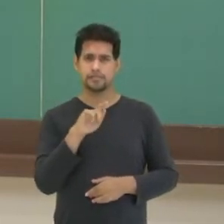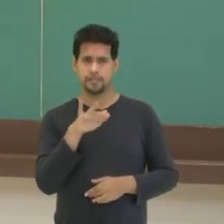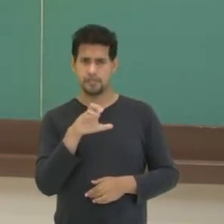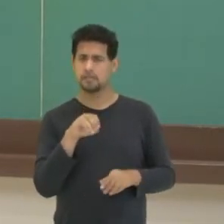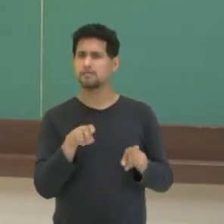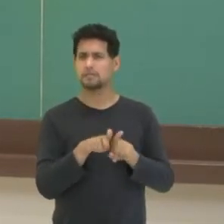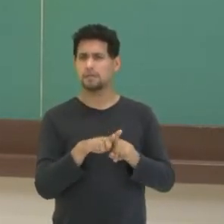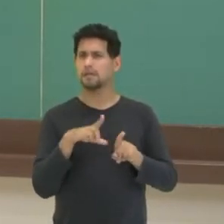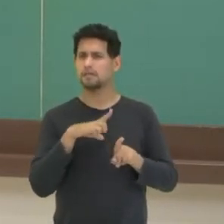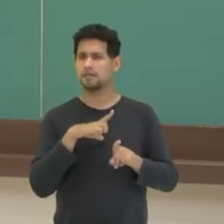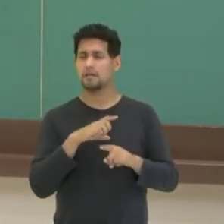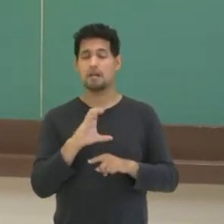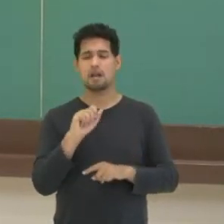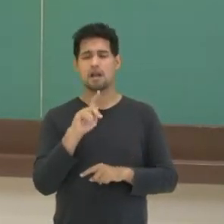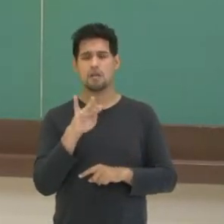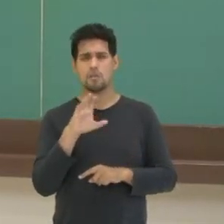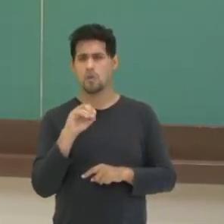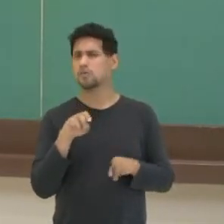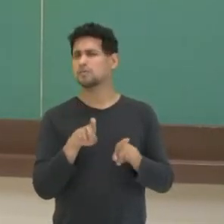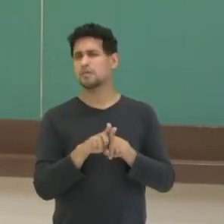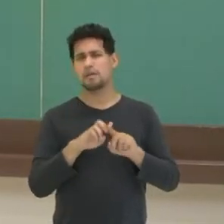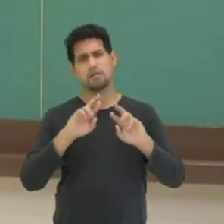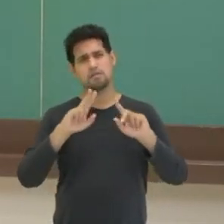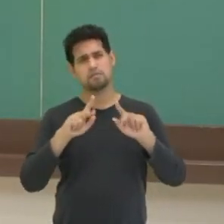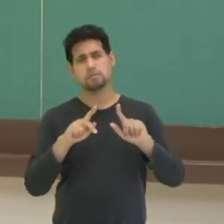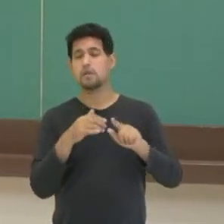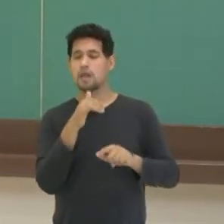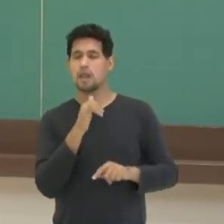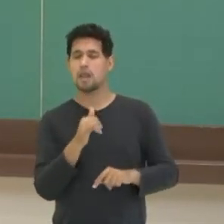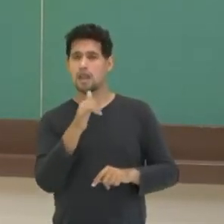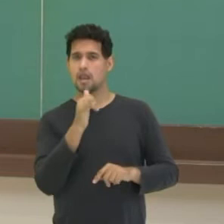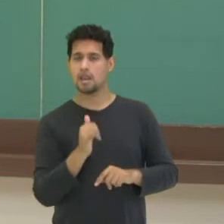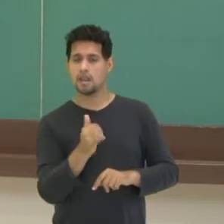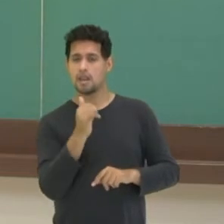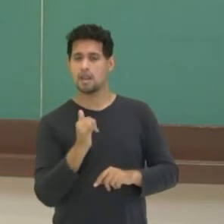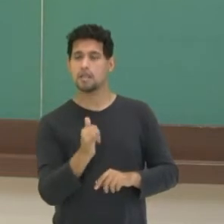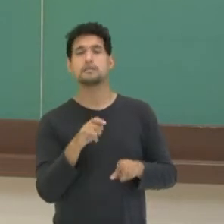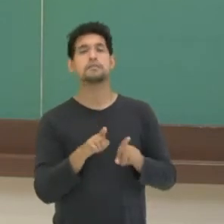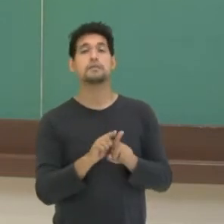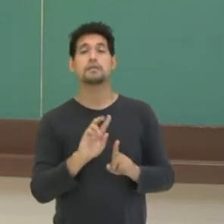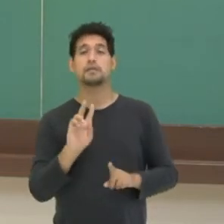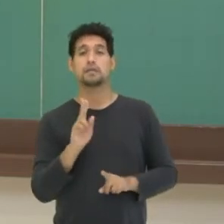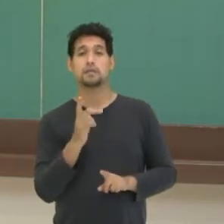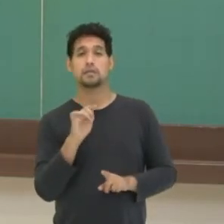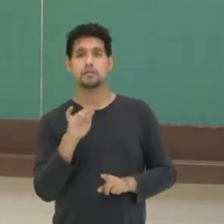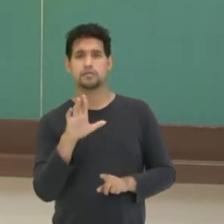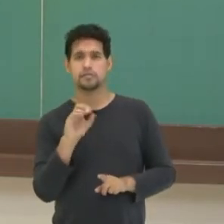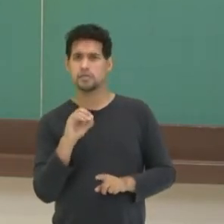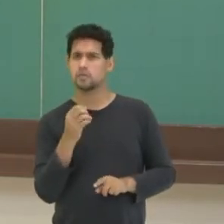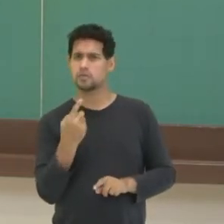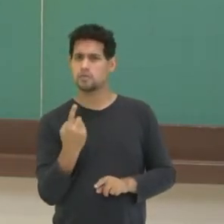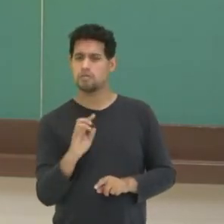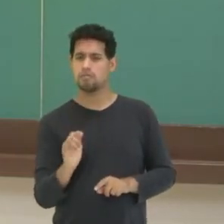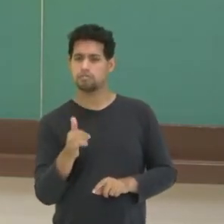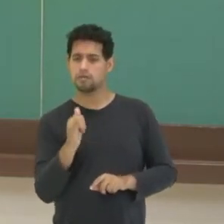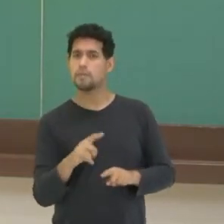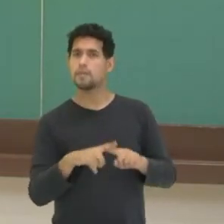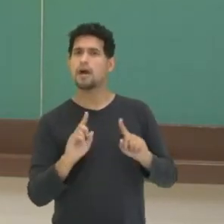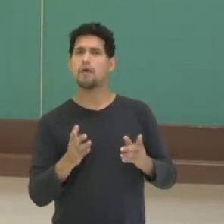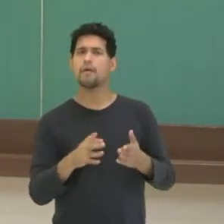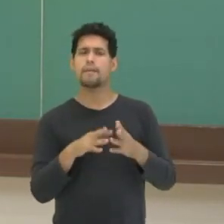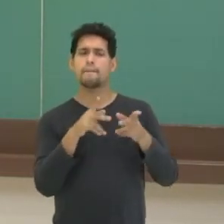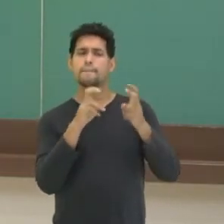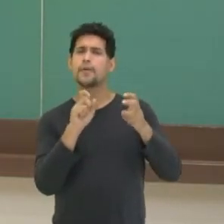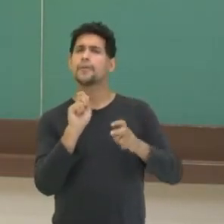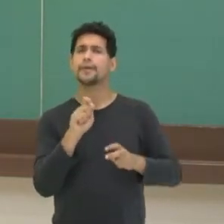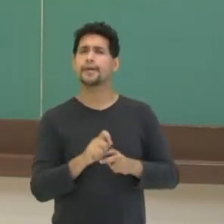de valência, o carbono com seus elétrons de valência, o hidrogênio com o seu único elétron. Nesta representação, nós